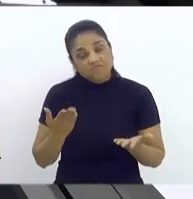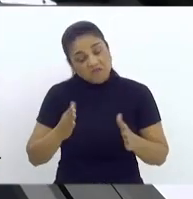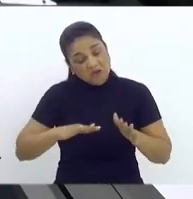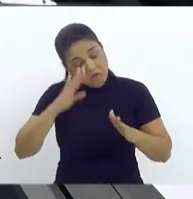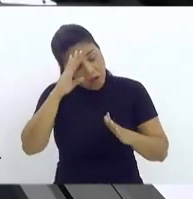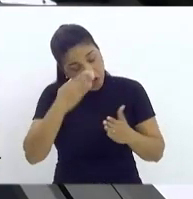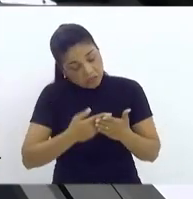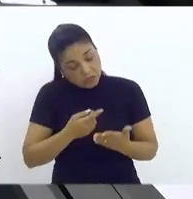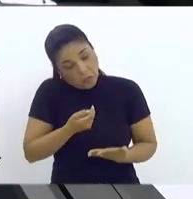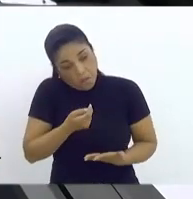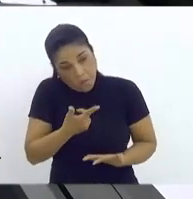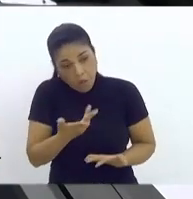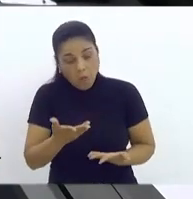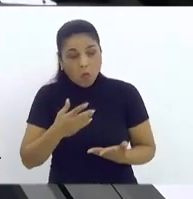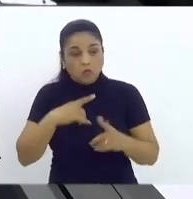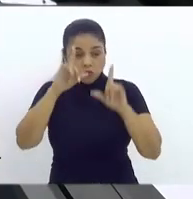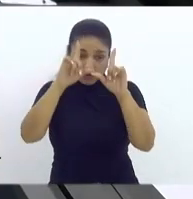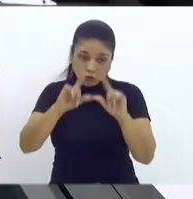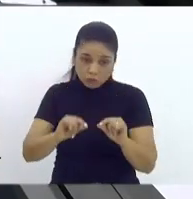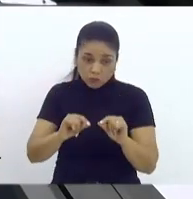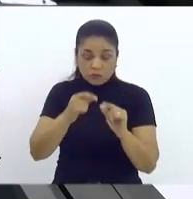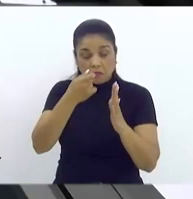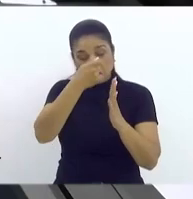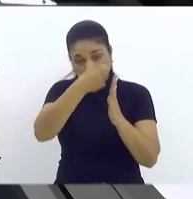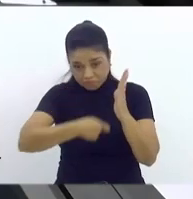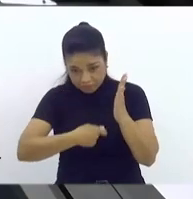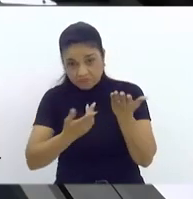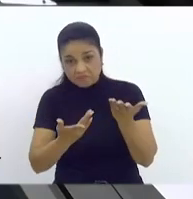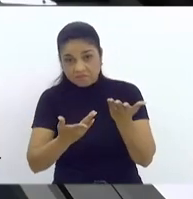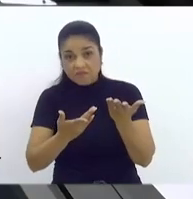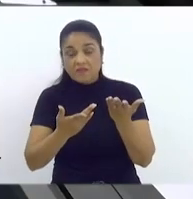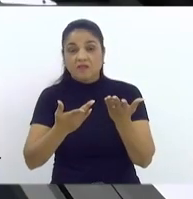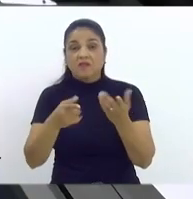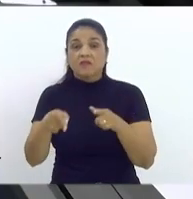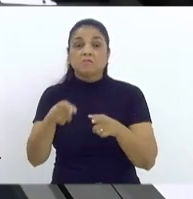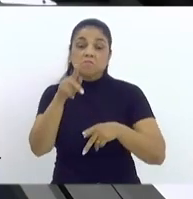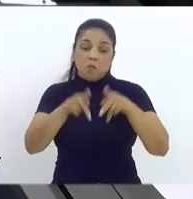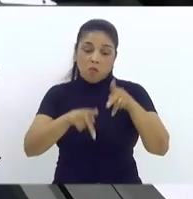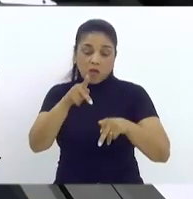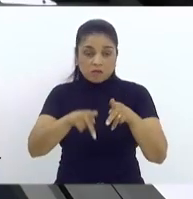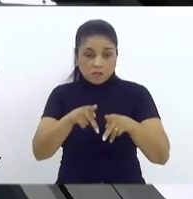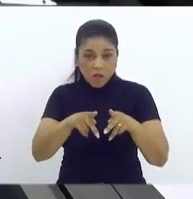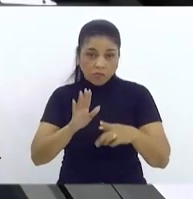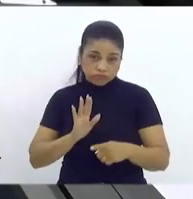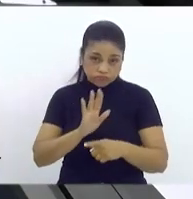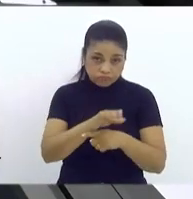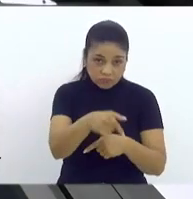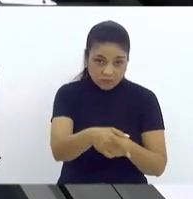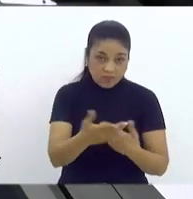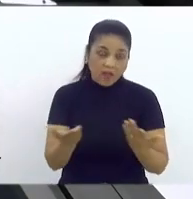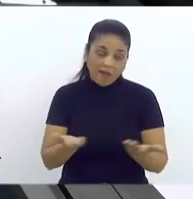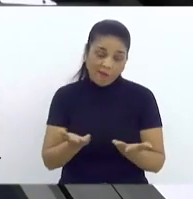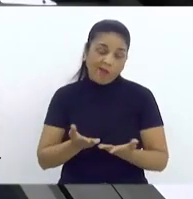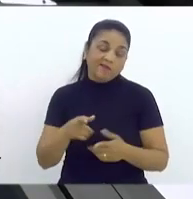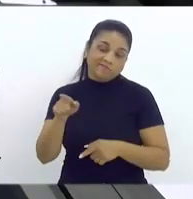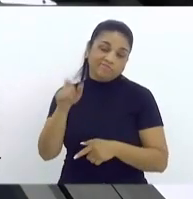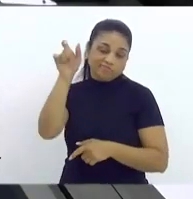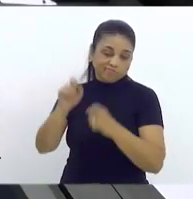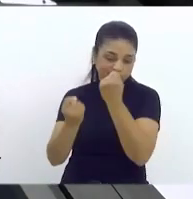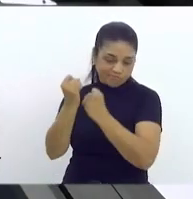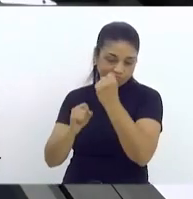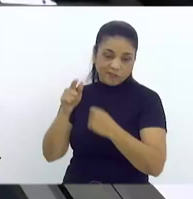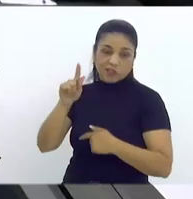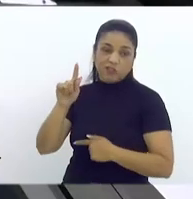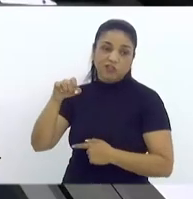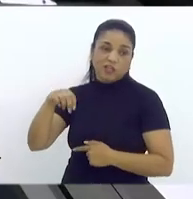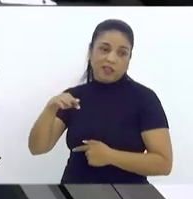acredito, mas uma eventual diminuição da tarifa, que seria em prol da população, a gente está, mais uma vez, à mercê da Genésia. Eu tenho